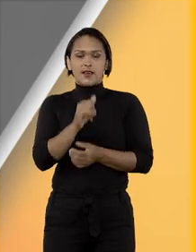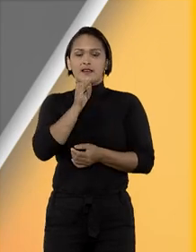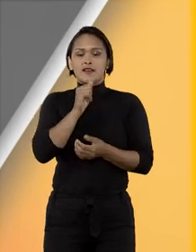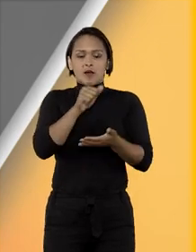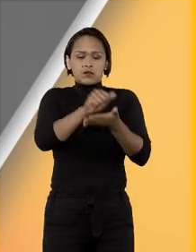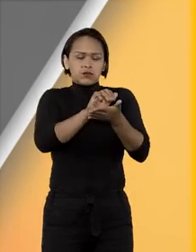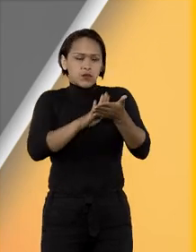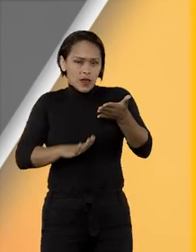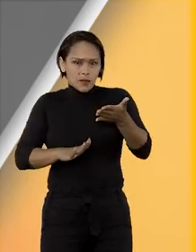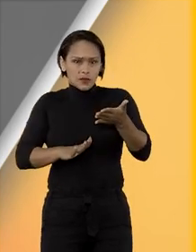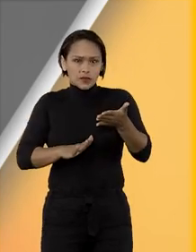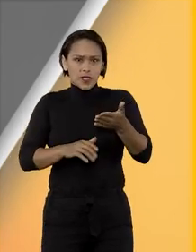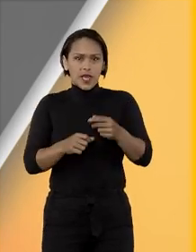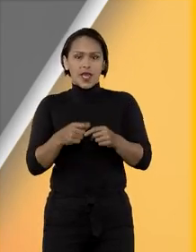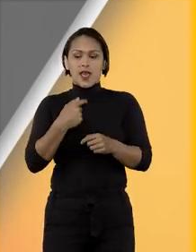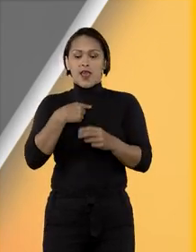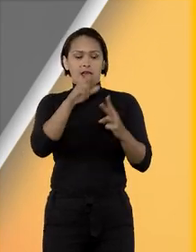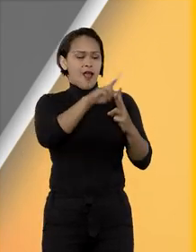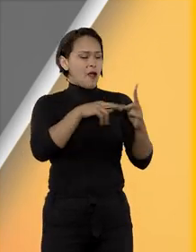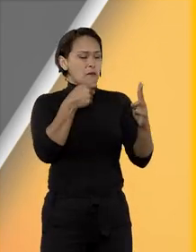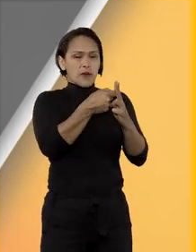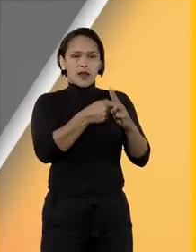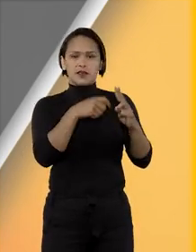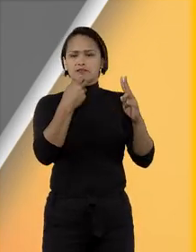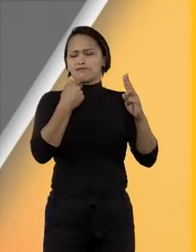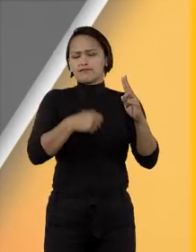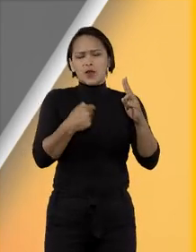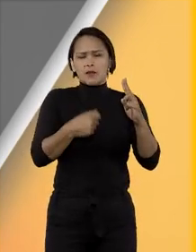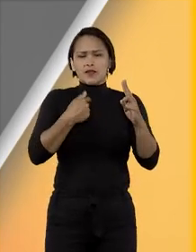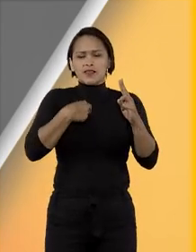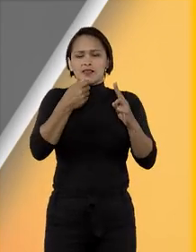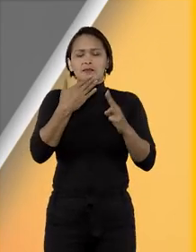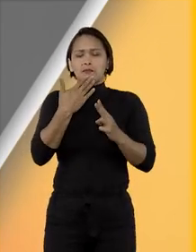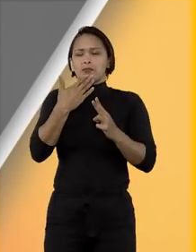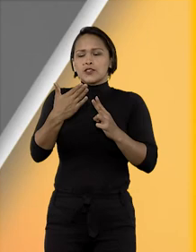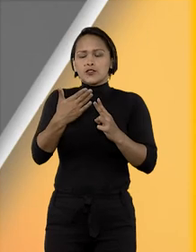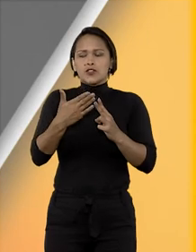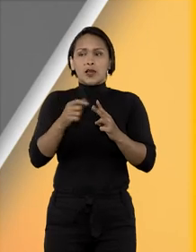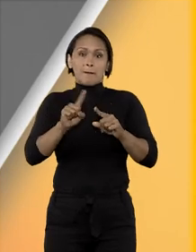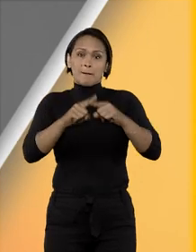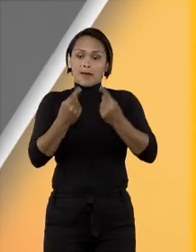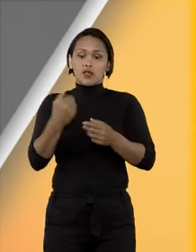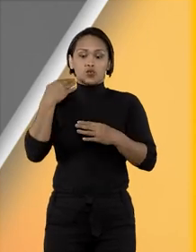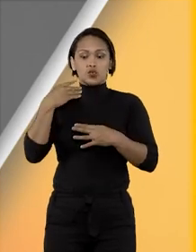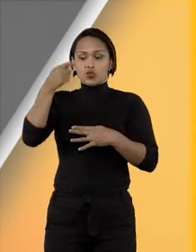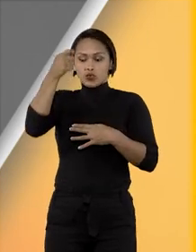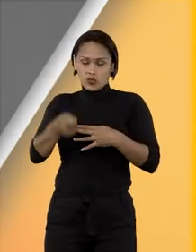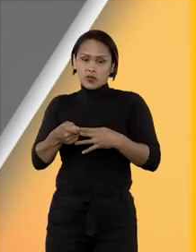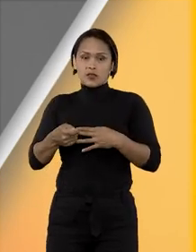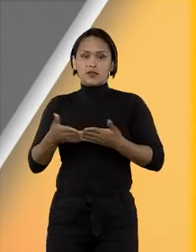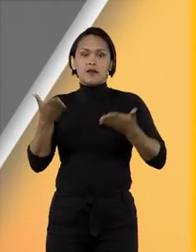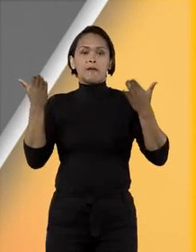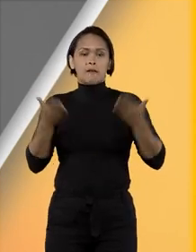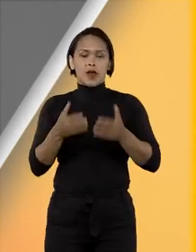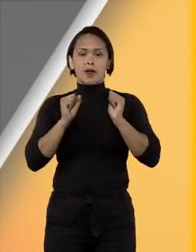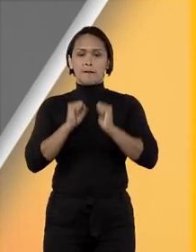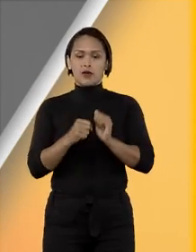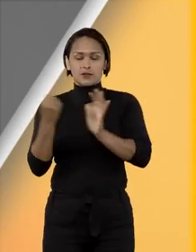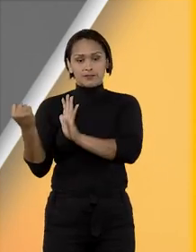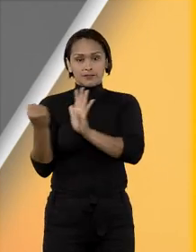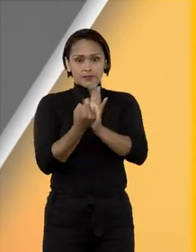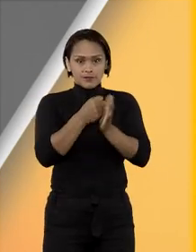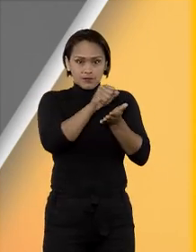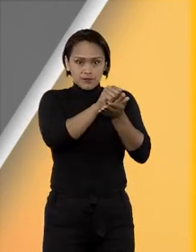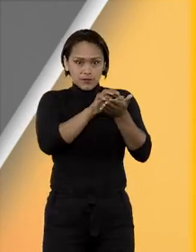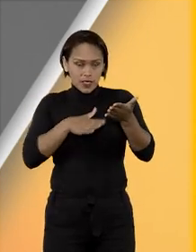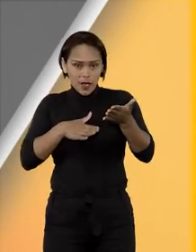multa cominatória. Não precisa a parte ventilar um pedido de multa cominatória, porque o juízo pode fixar essa multa